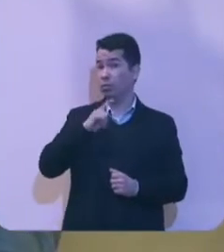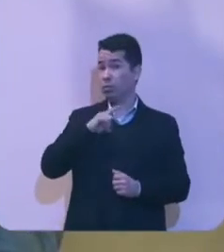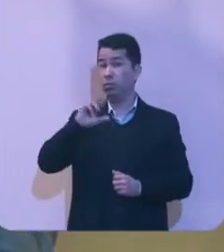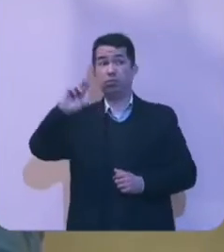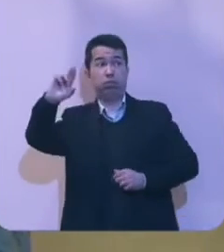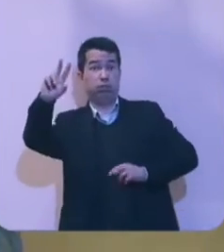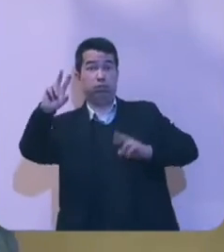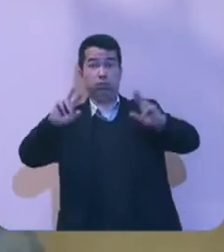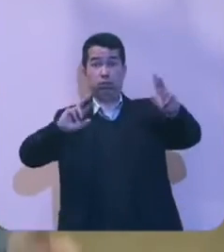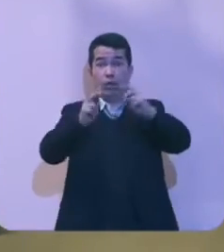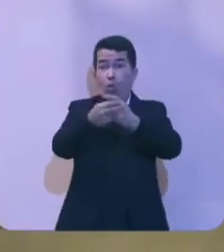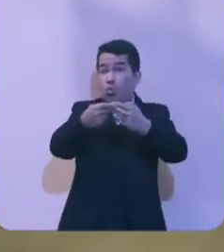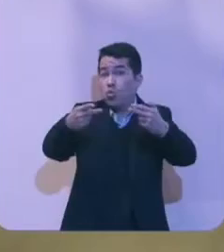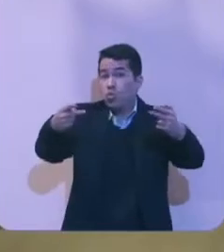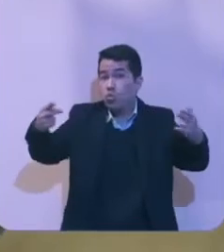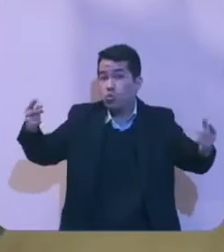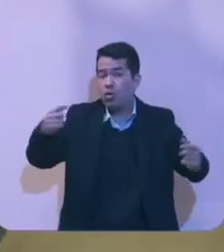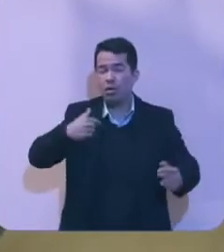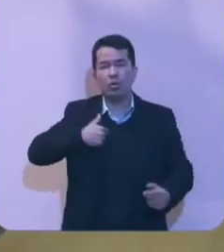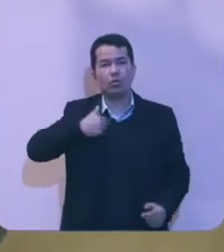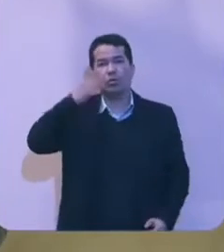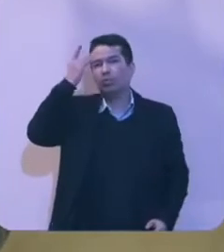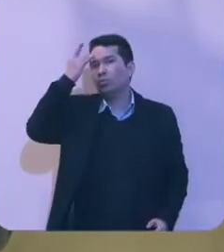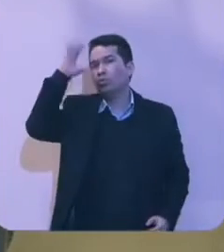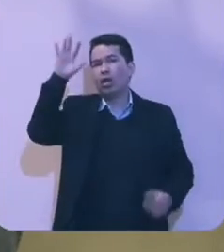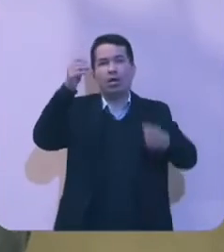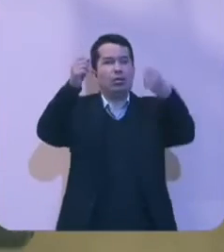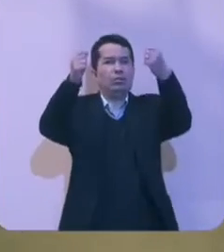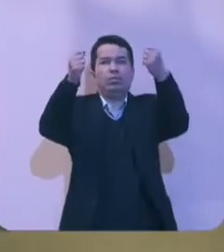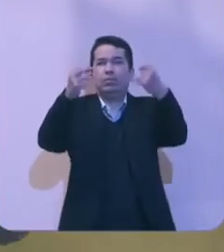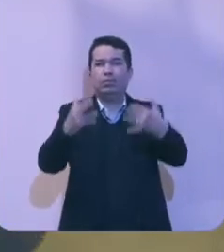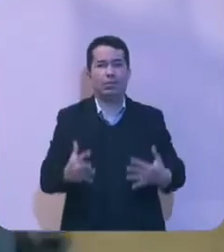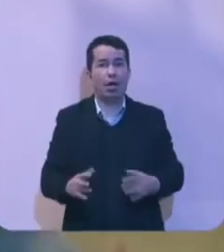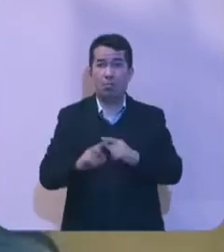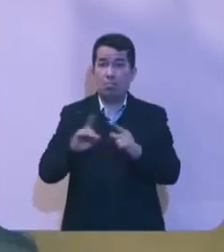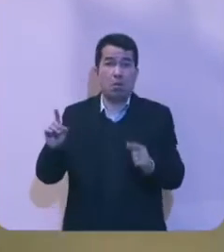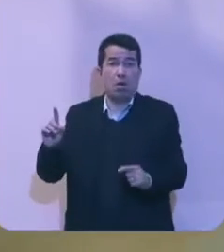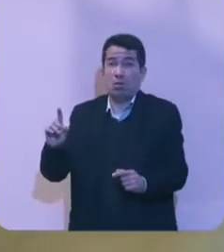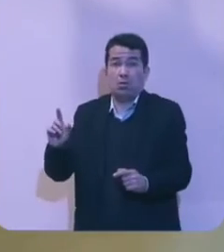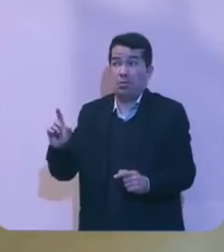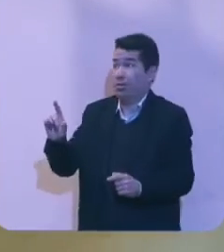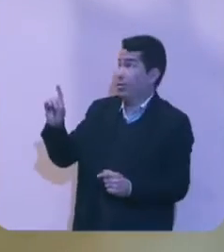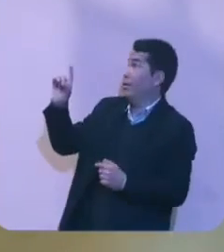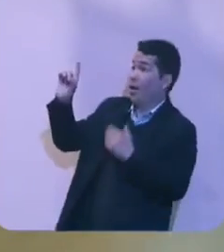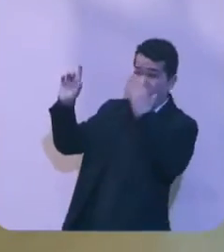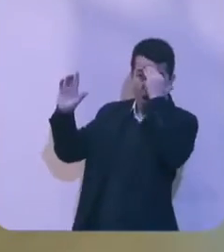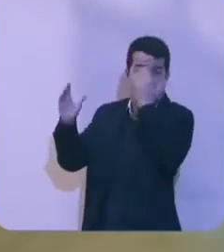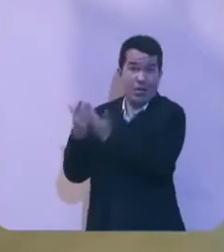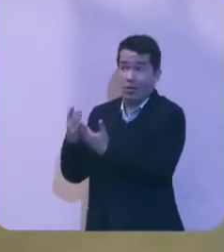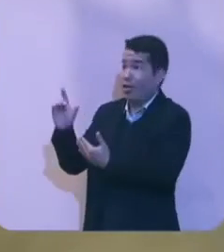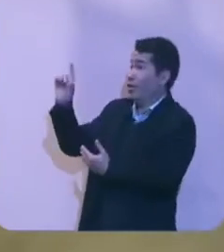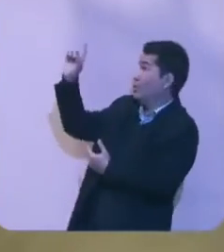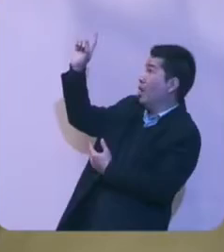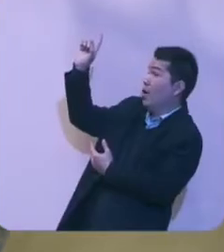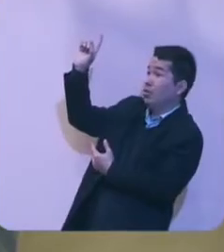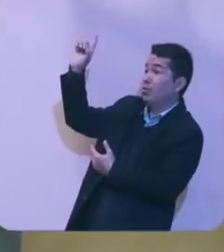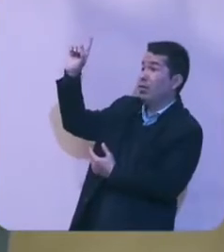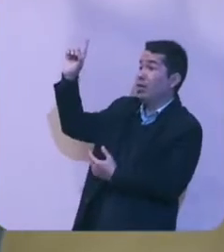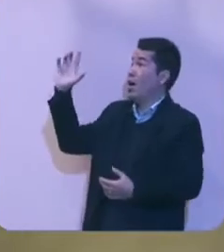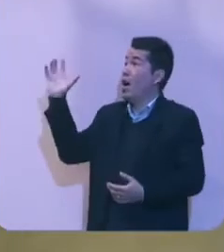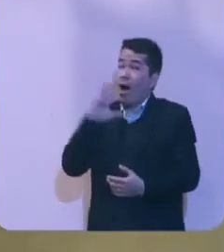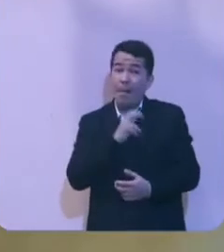acontecendo na minha vida, mas eu creio na bondade de Deus por mim, então vou louvar a Deus. Louve a Deus